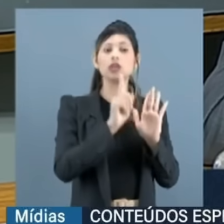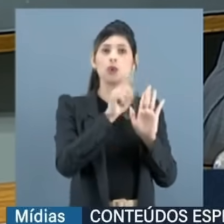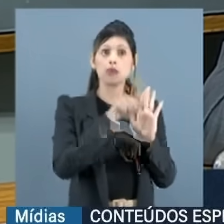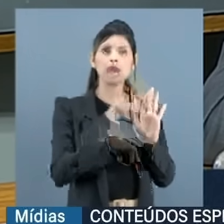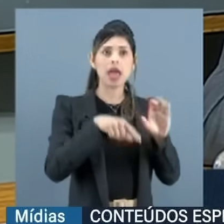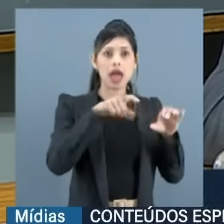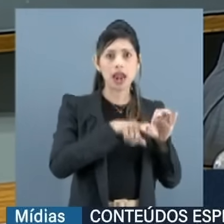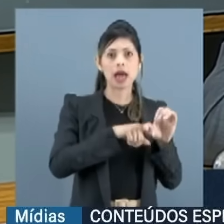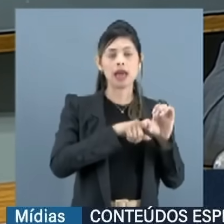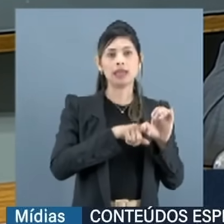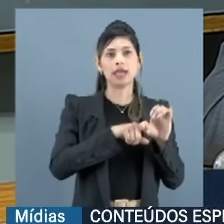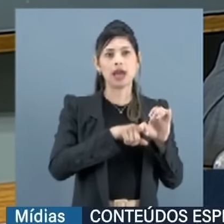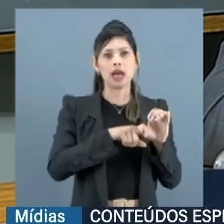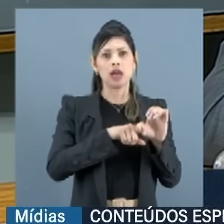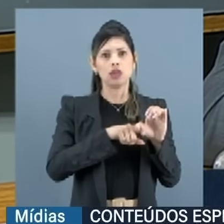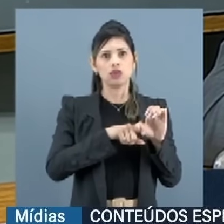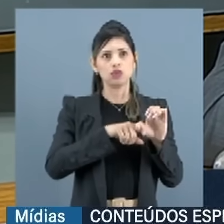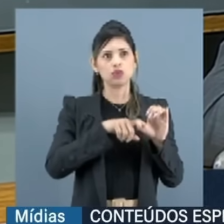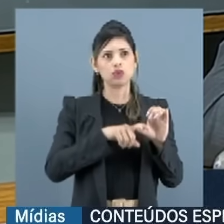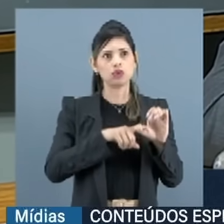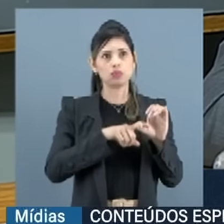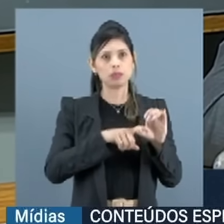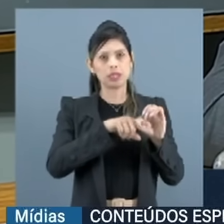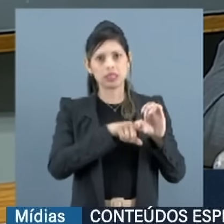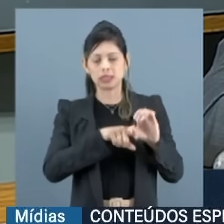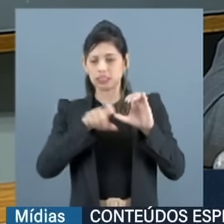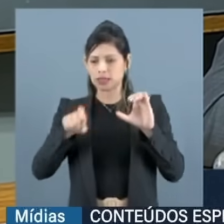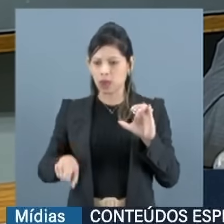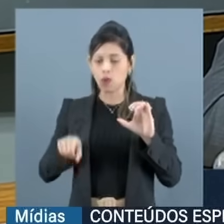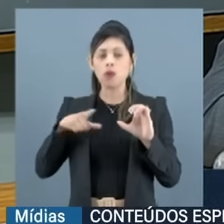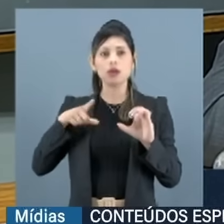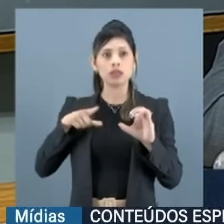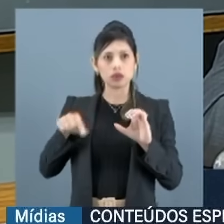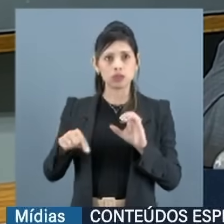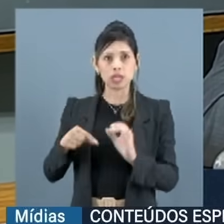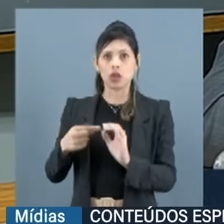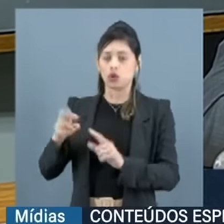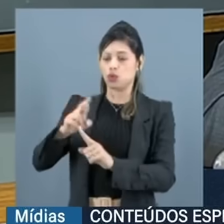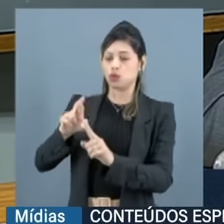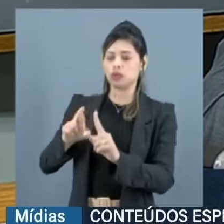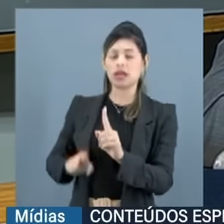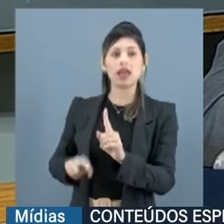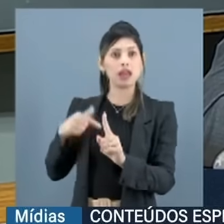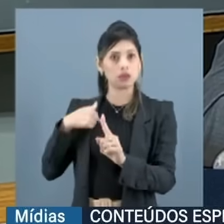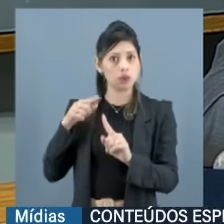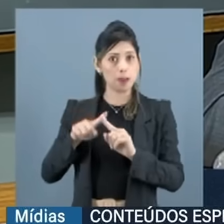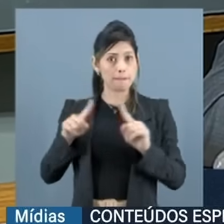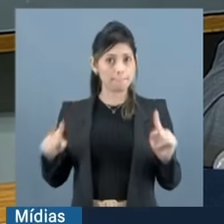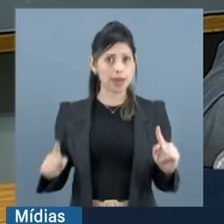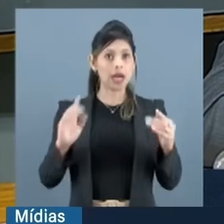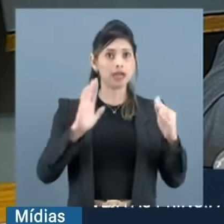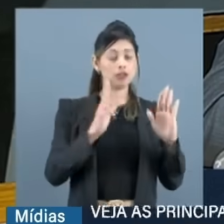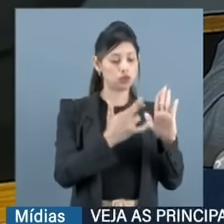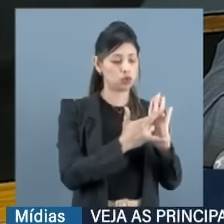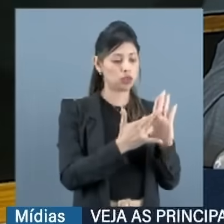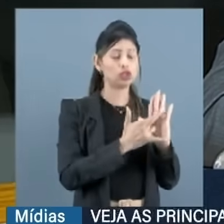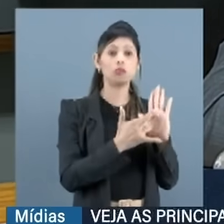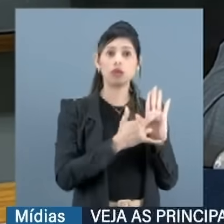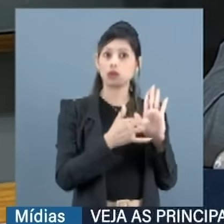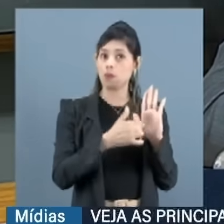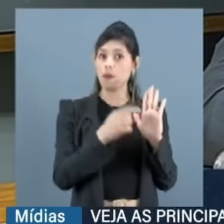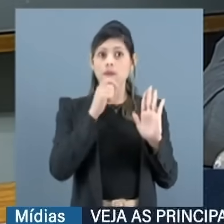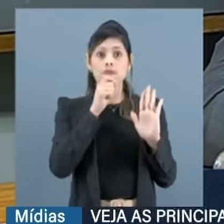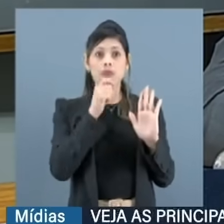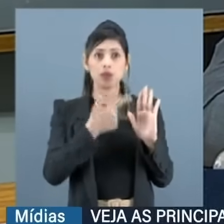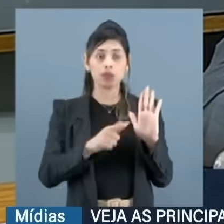de relatores da CPIs. De igual modo, o regimento interno do Senado Federal não possui um dispositivo específico que trata da